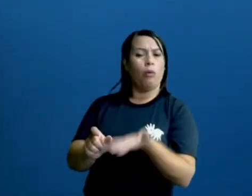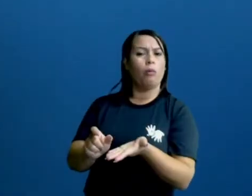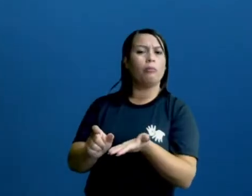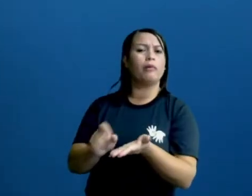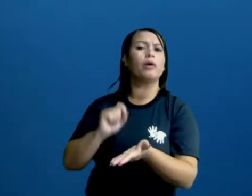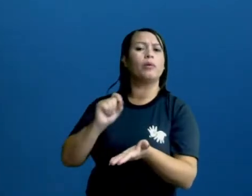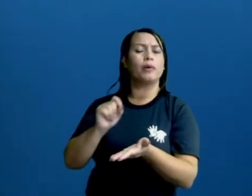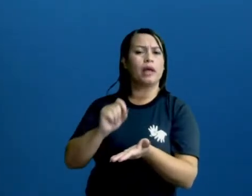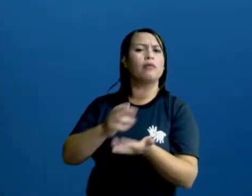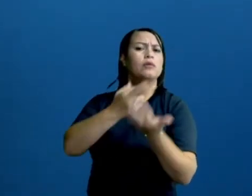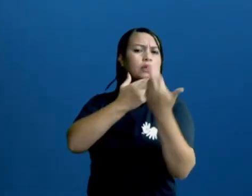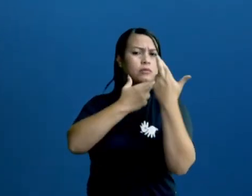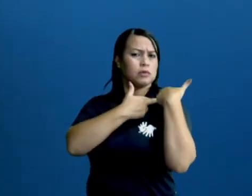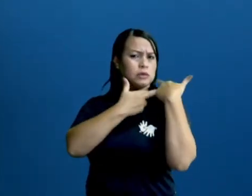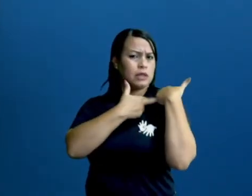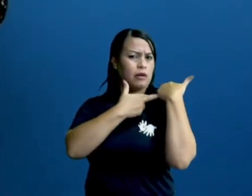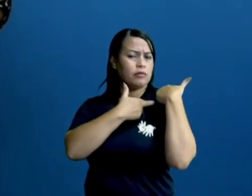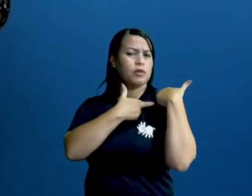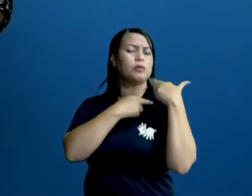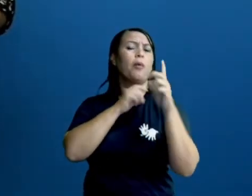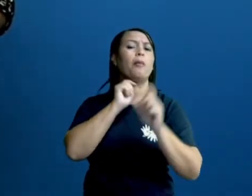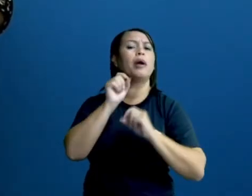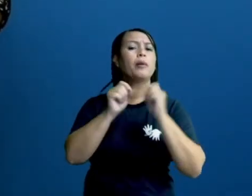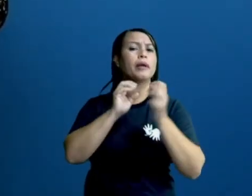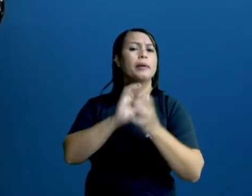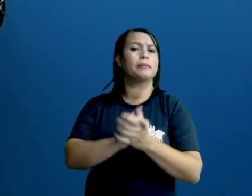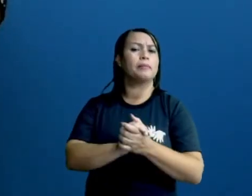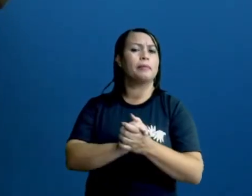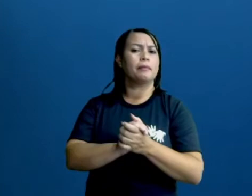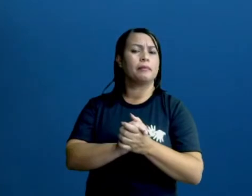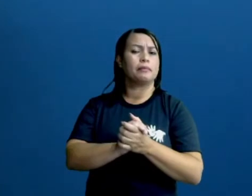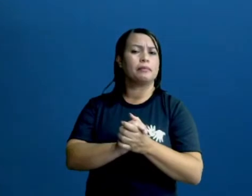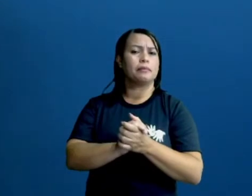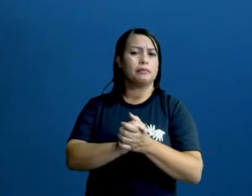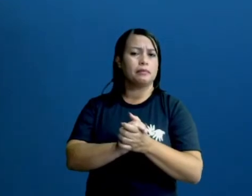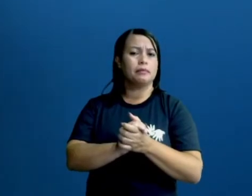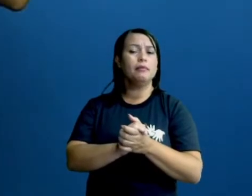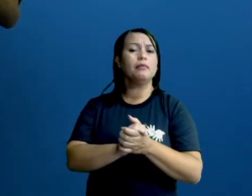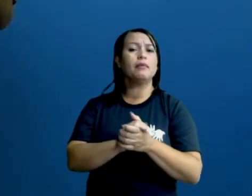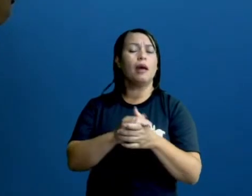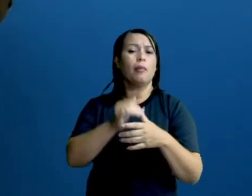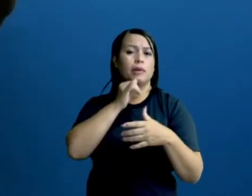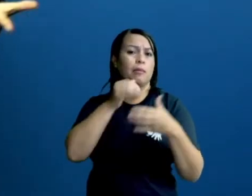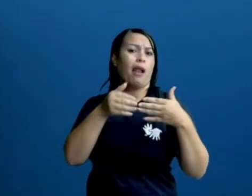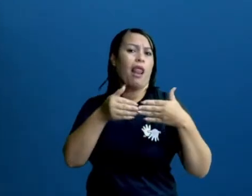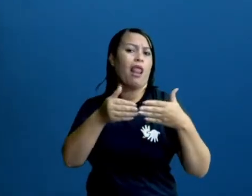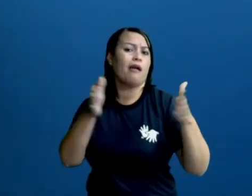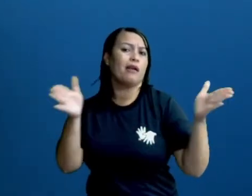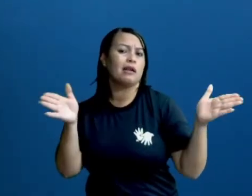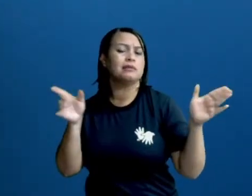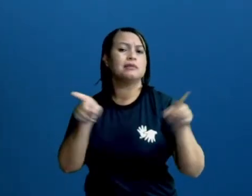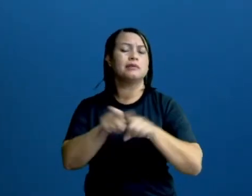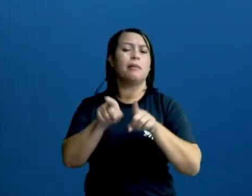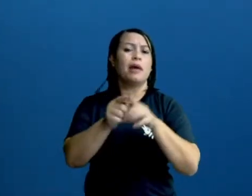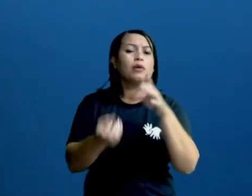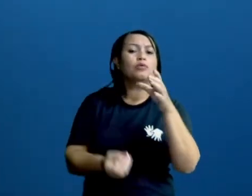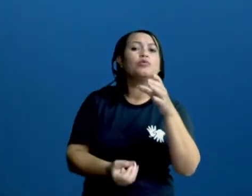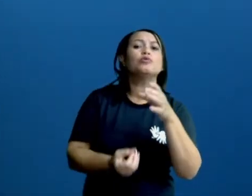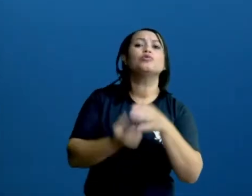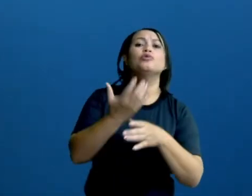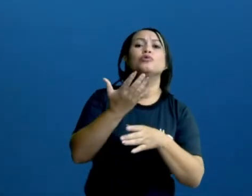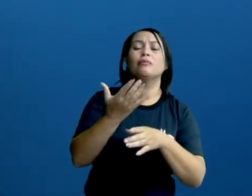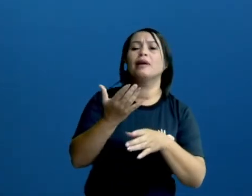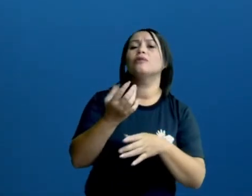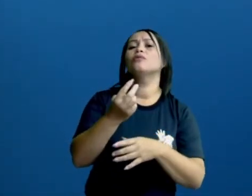dos responsáveis pela insurreição pernambucana e pelo levante que se dá aqui em 3 de agosto